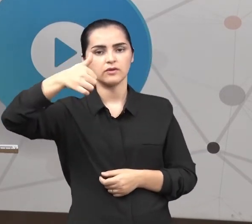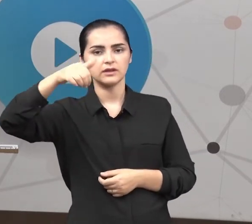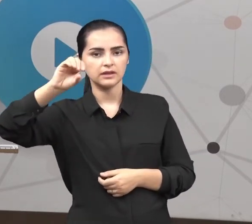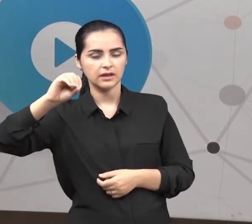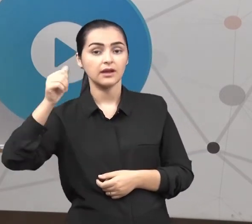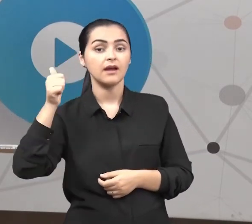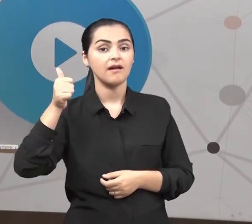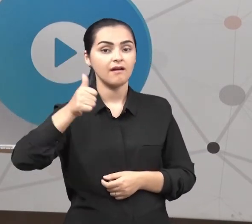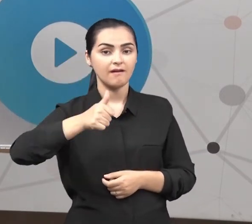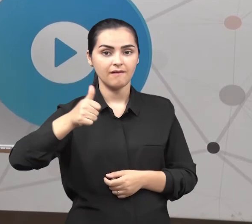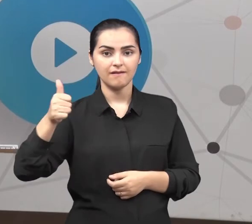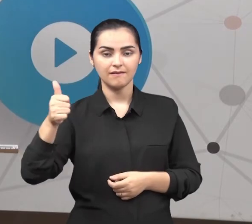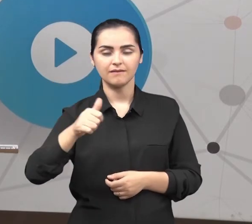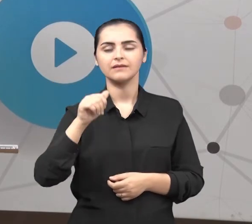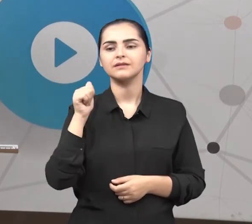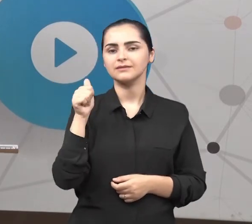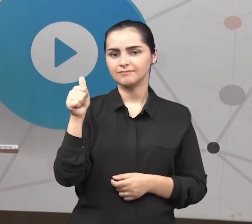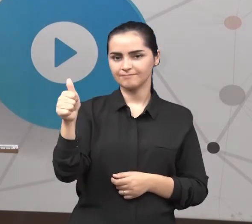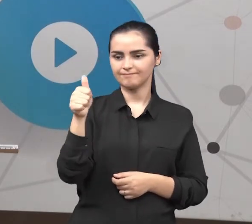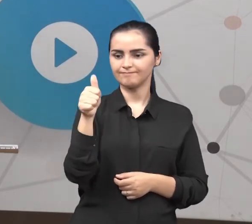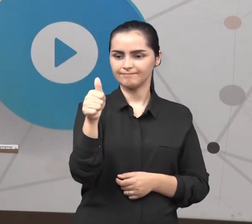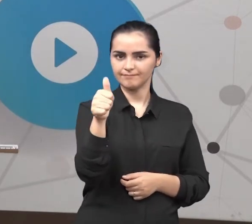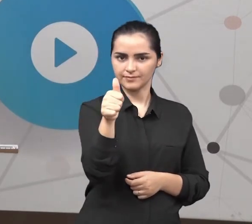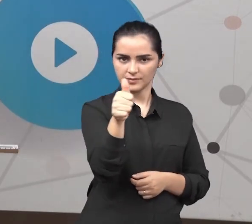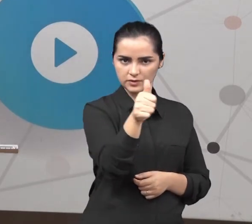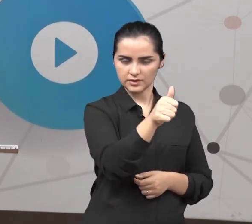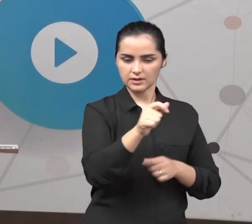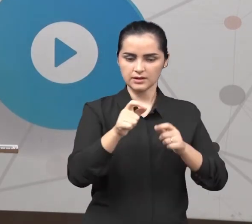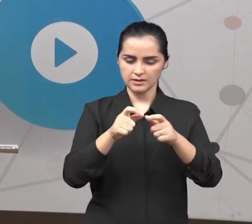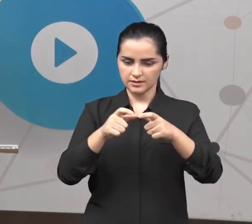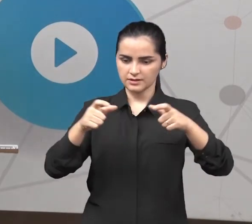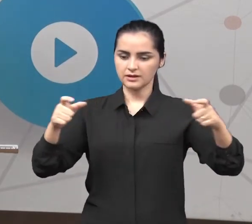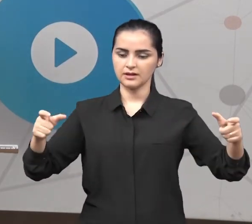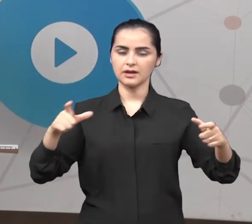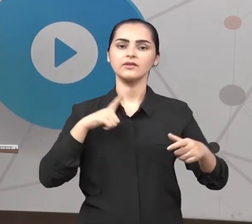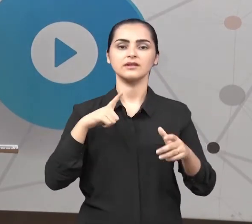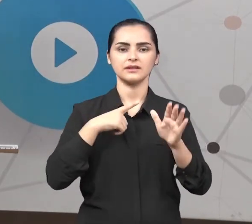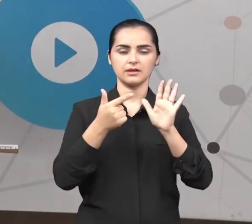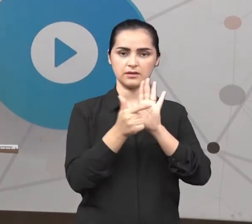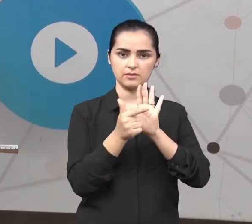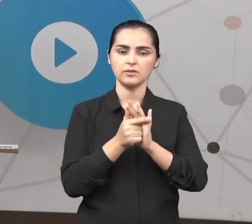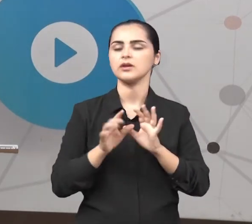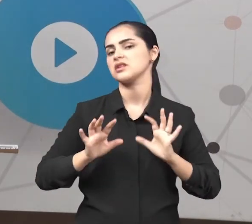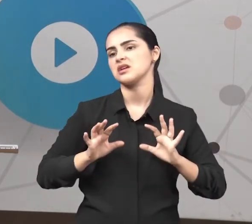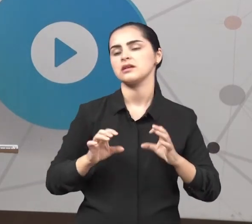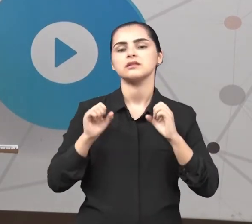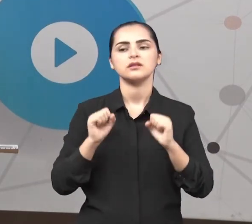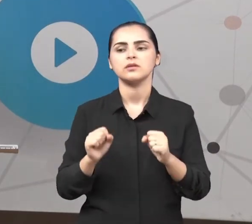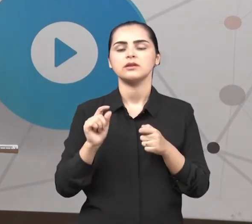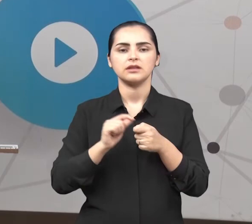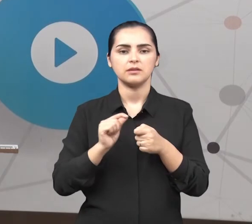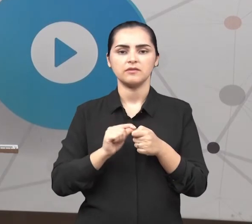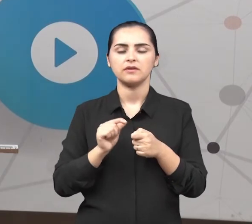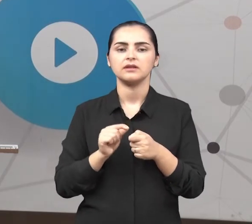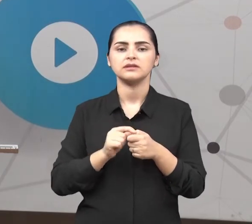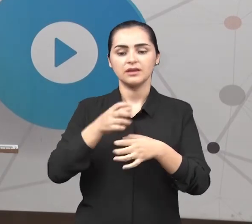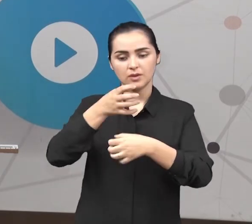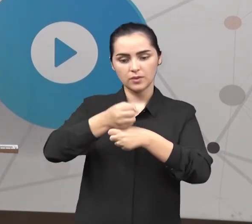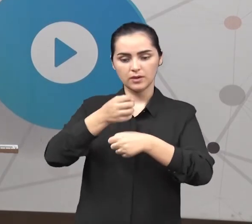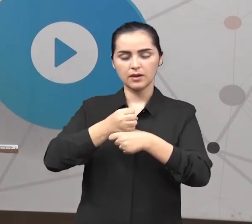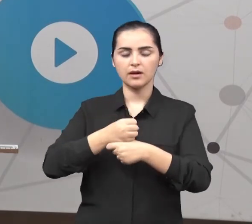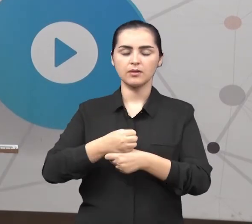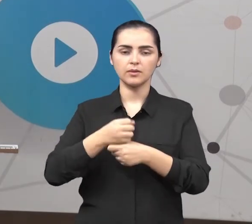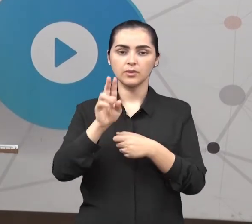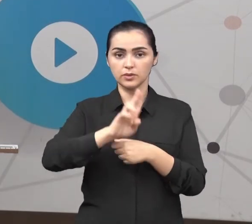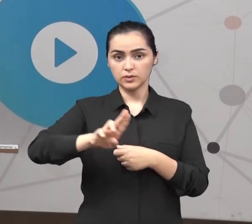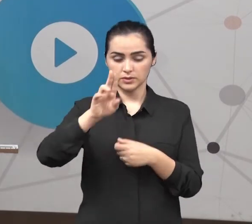10, 11 polegadas de largura esse papel tem. E assim nós podemos fazer a medida com as partes do